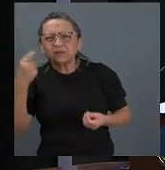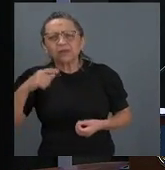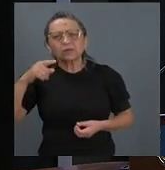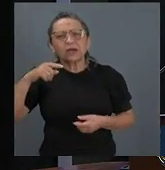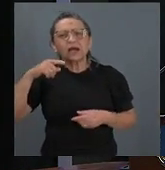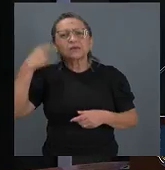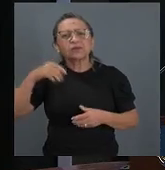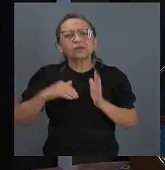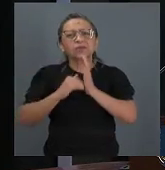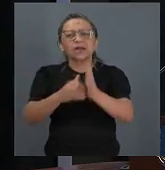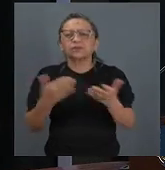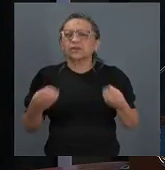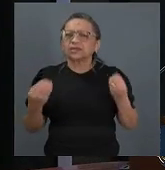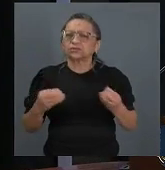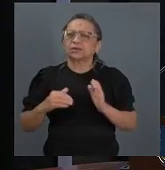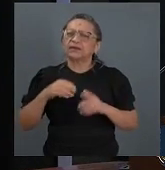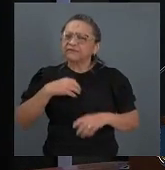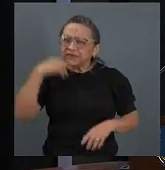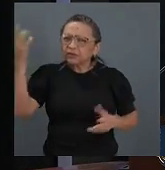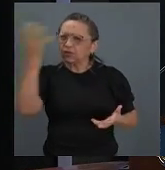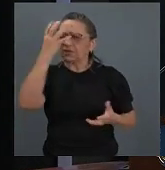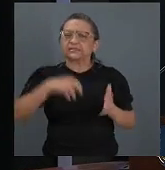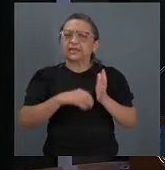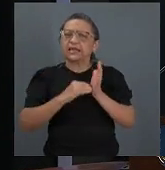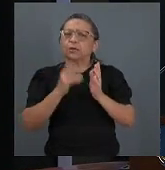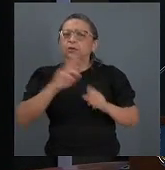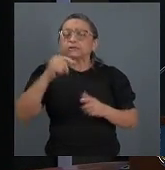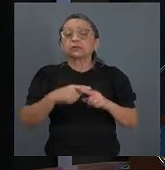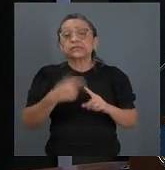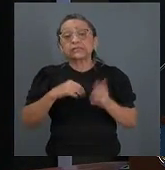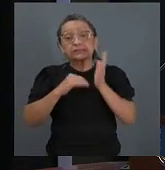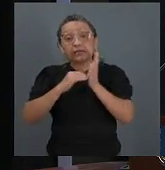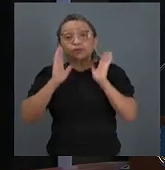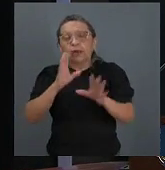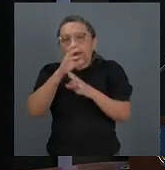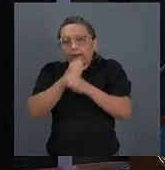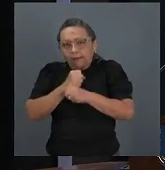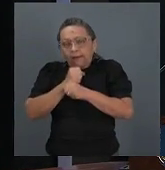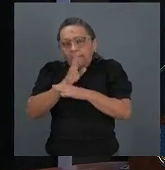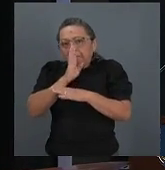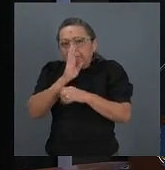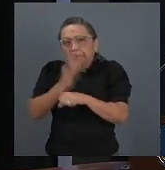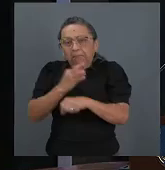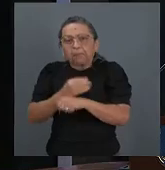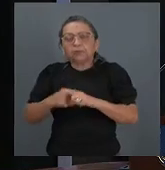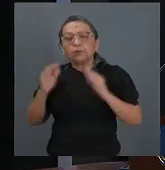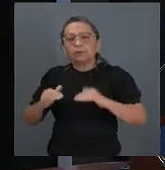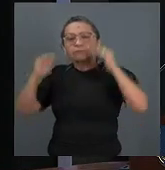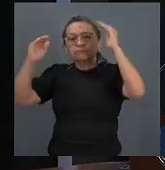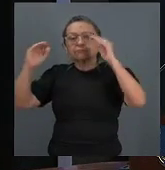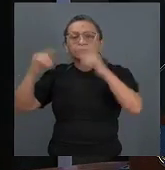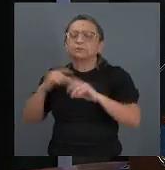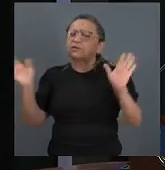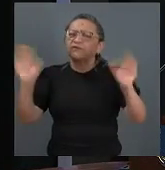calhamaço assim. Isso é uma vergonha. O Senado não é para ser usado para isso. Se o Senado já está calado com relação a abuso de ministro do Supremo, não faça